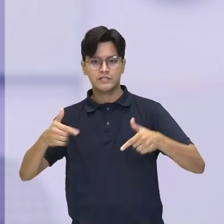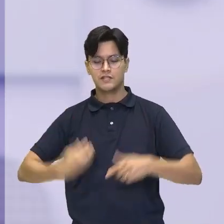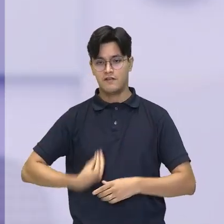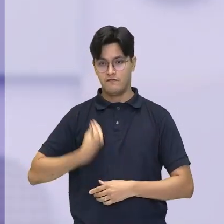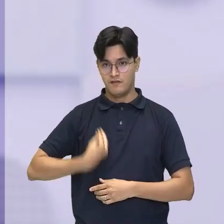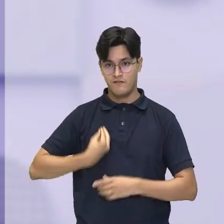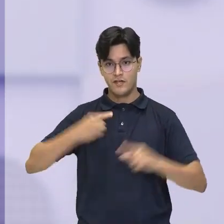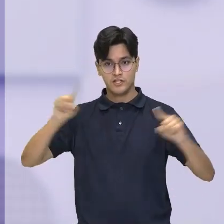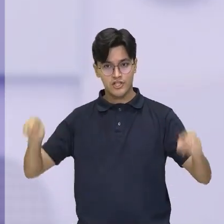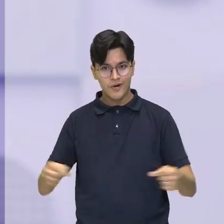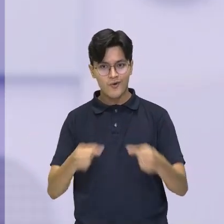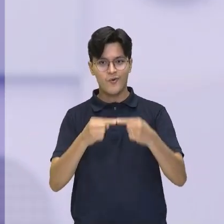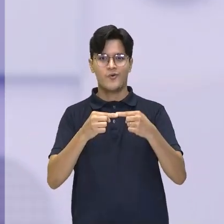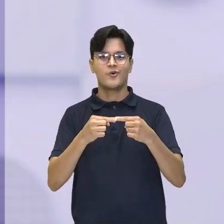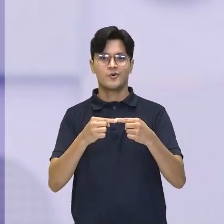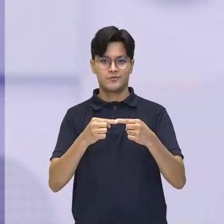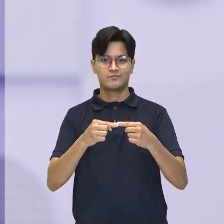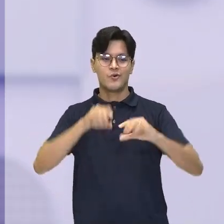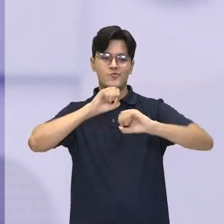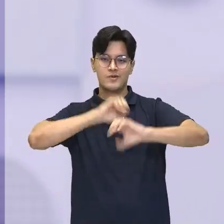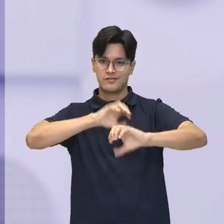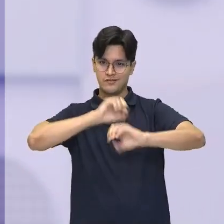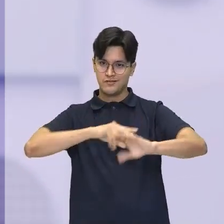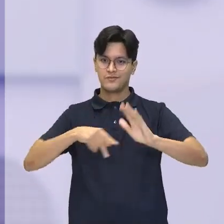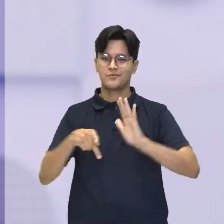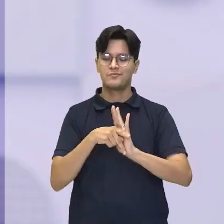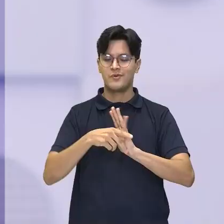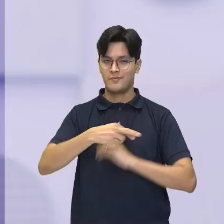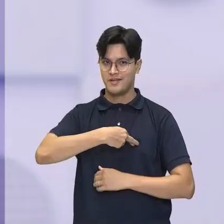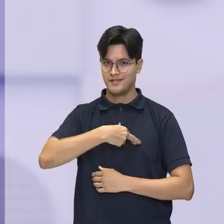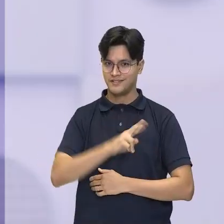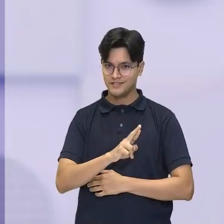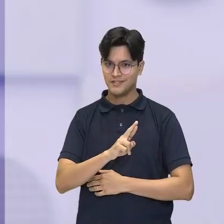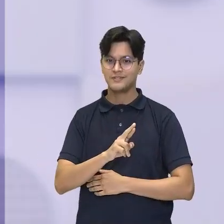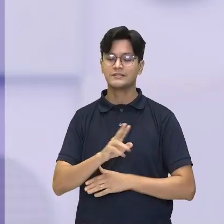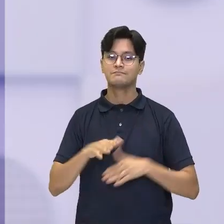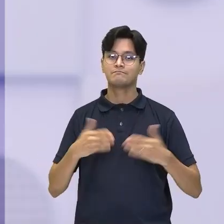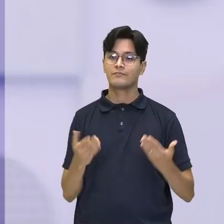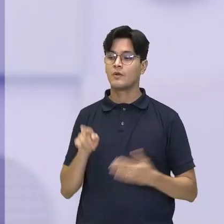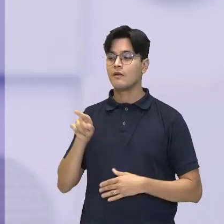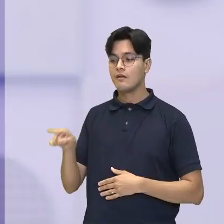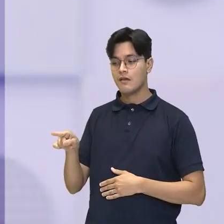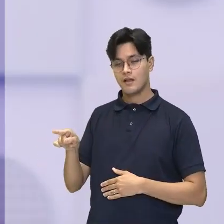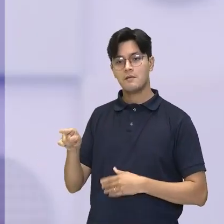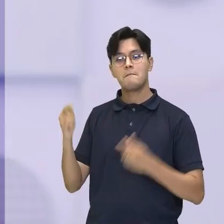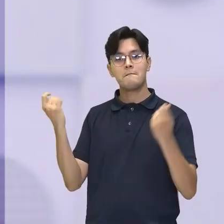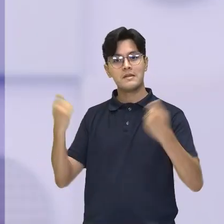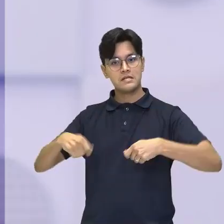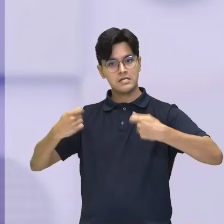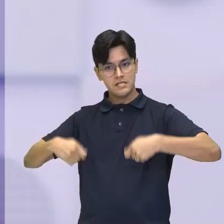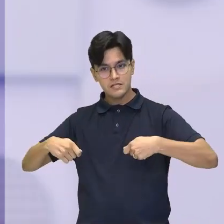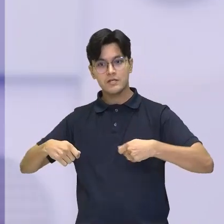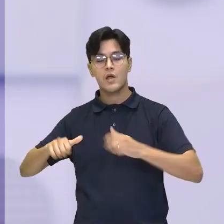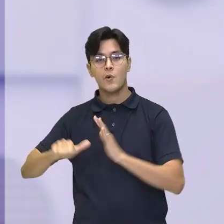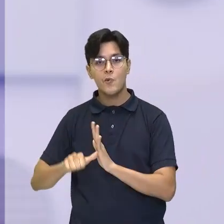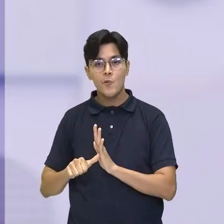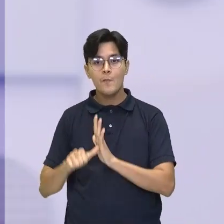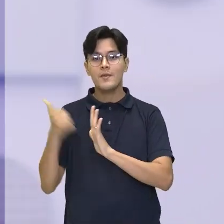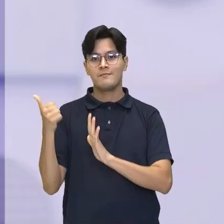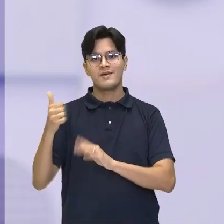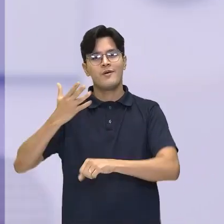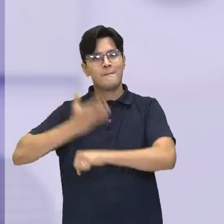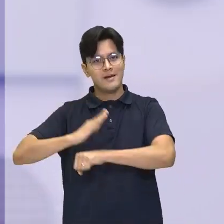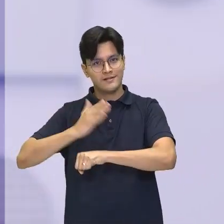na religião. Ele é das pessoas da comunidade, ele deve ser o primeiro a praticar a religião